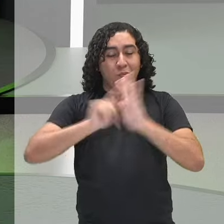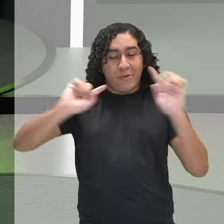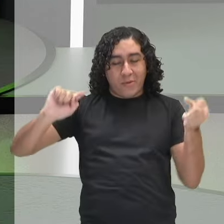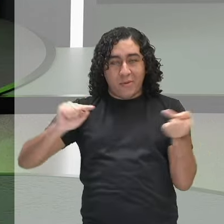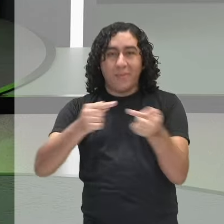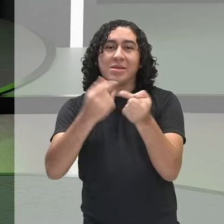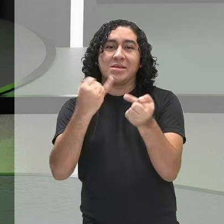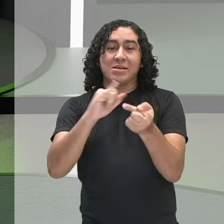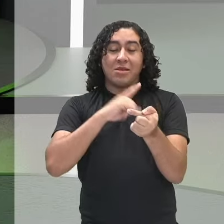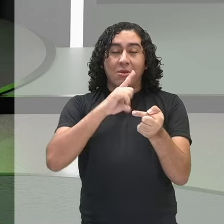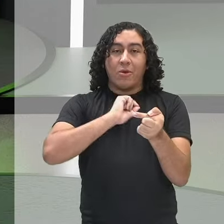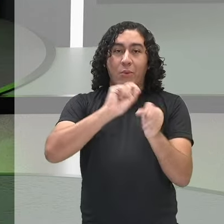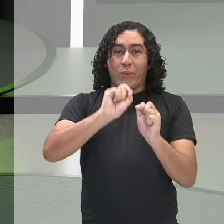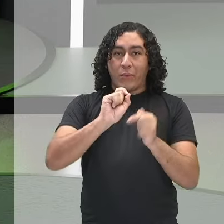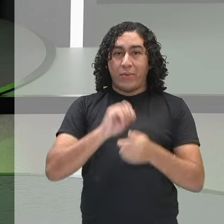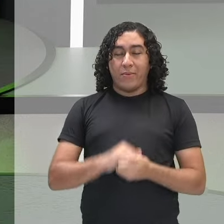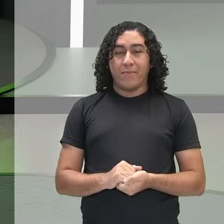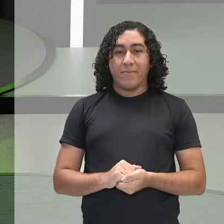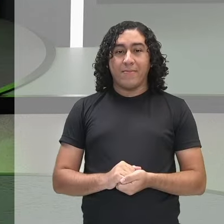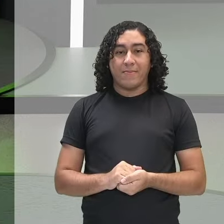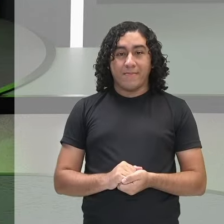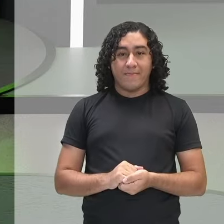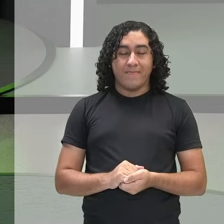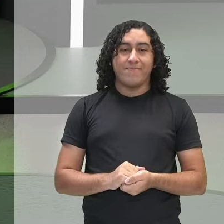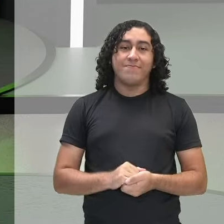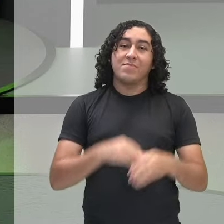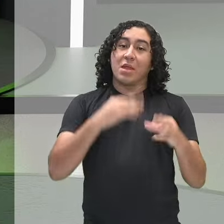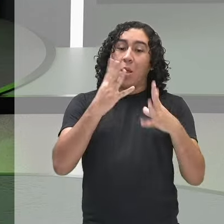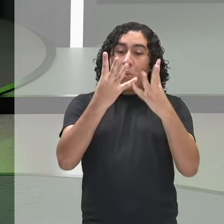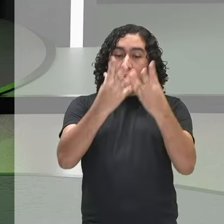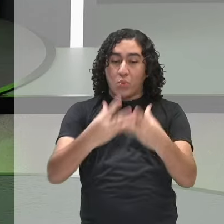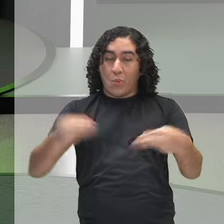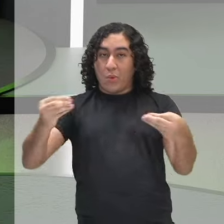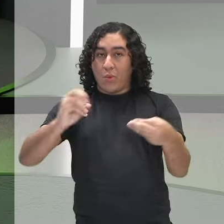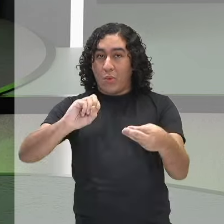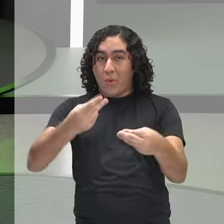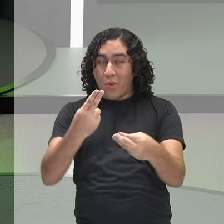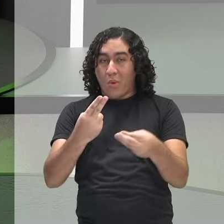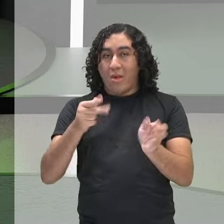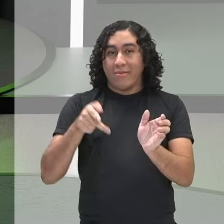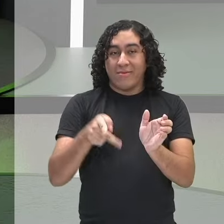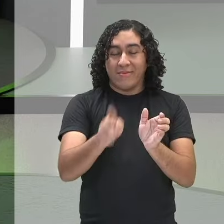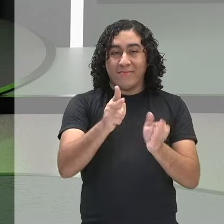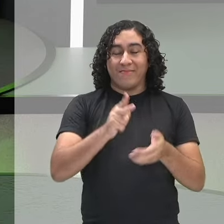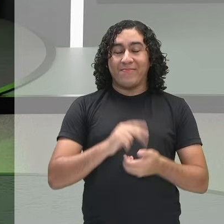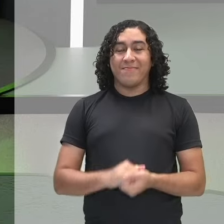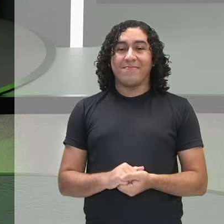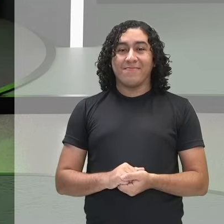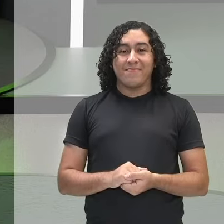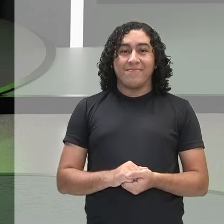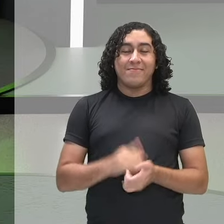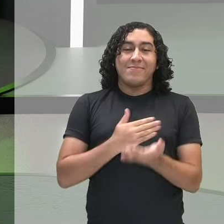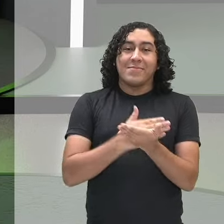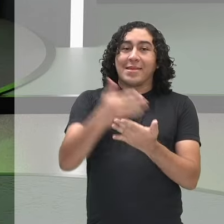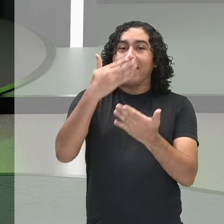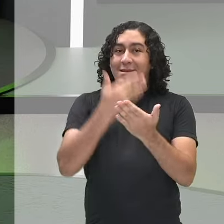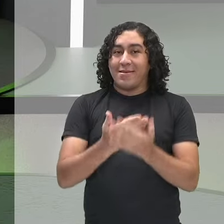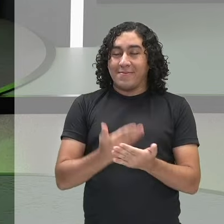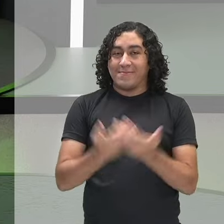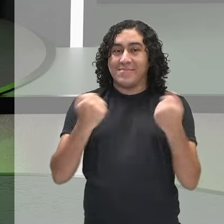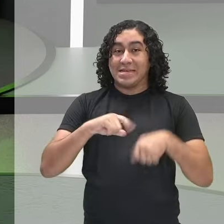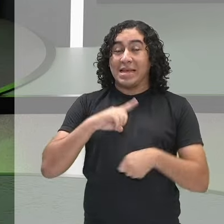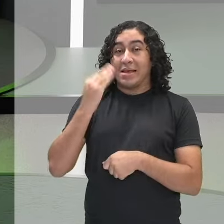aí se a substância ela solubilizou ou não. Então, para iniciar a aula, nós precisamos